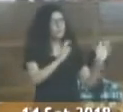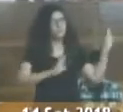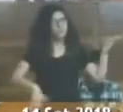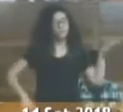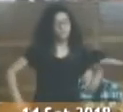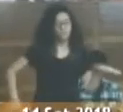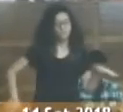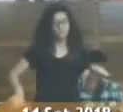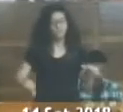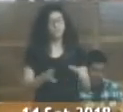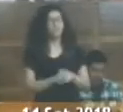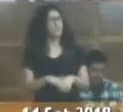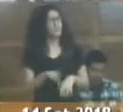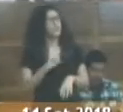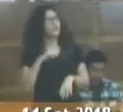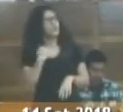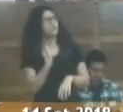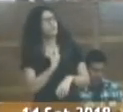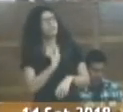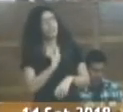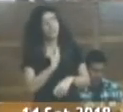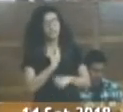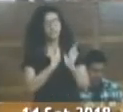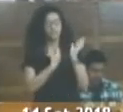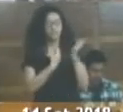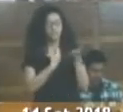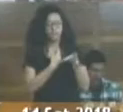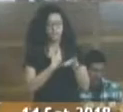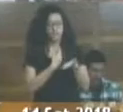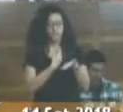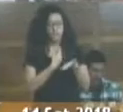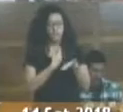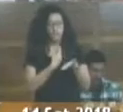praias. Nós fomos muito